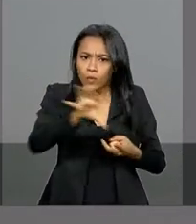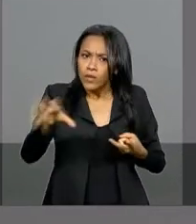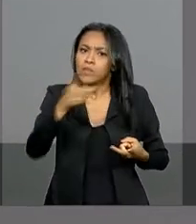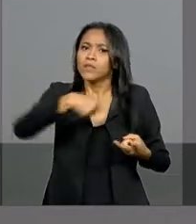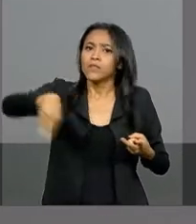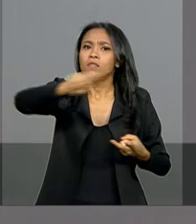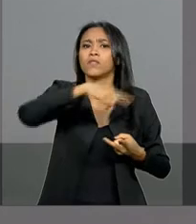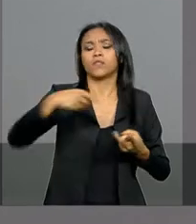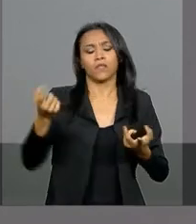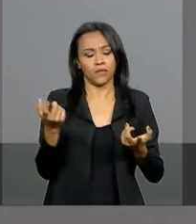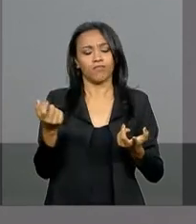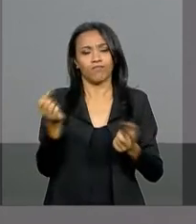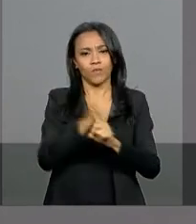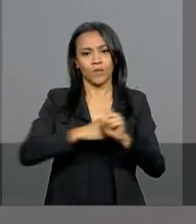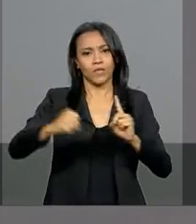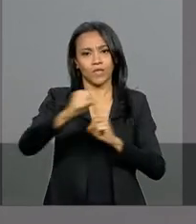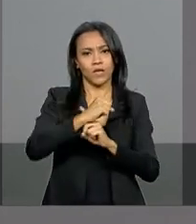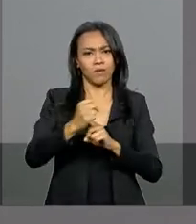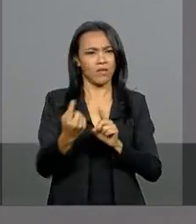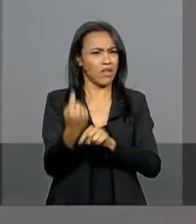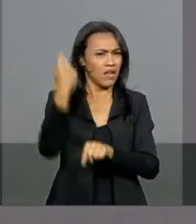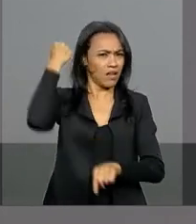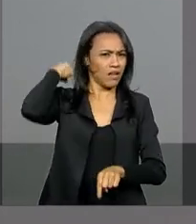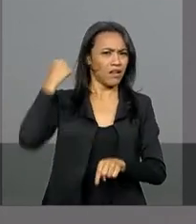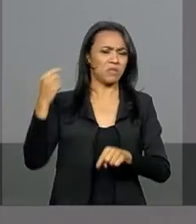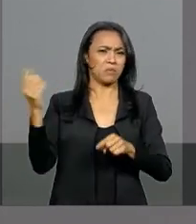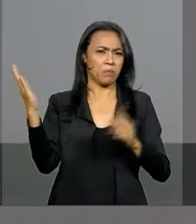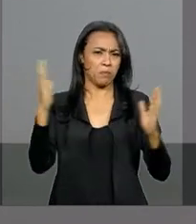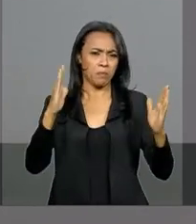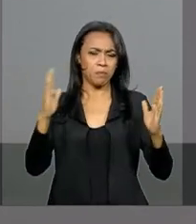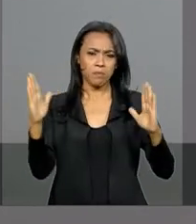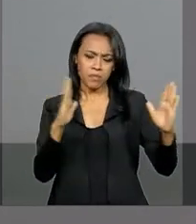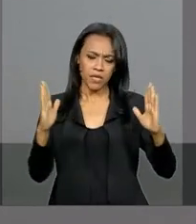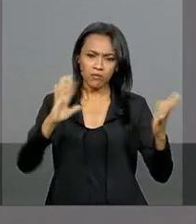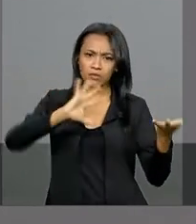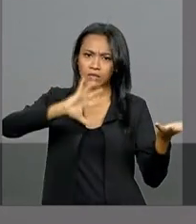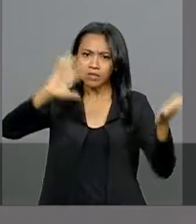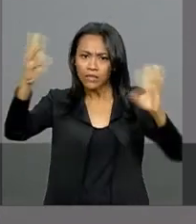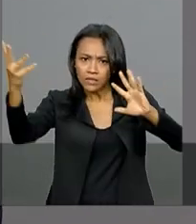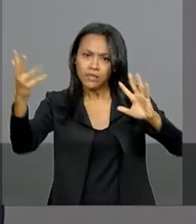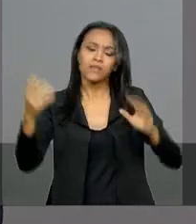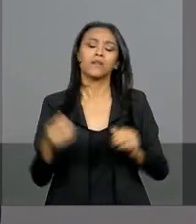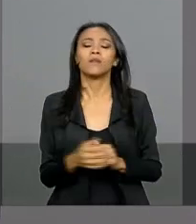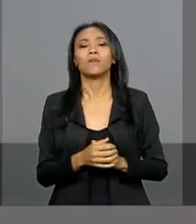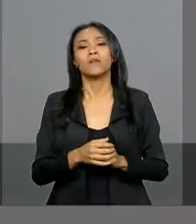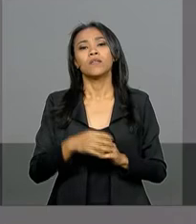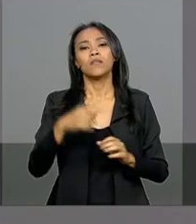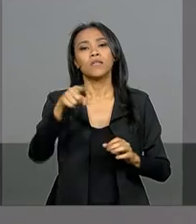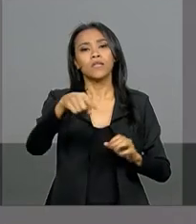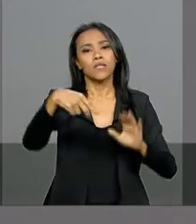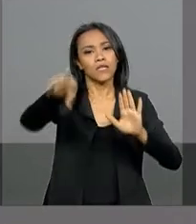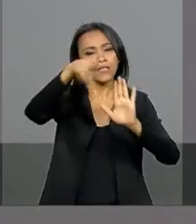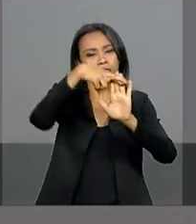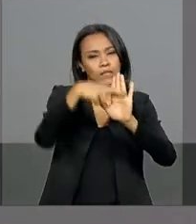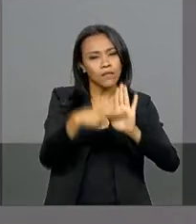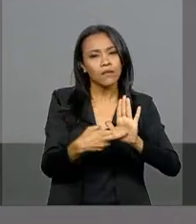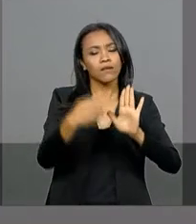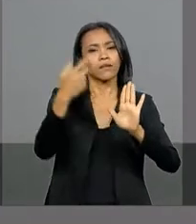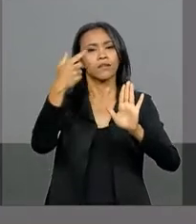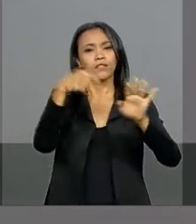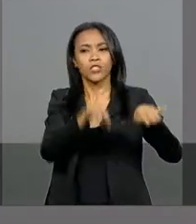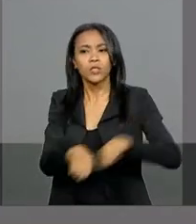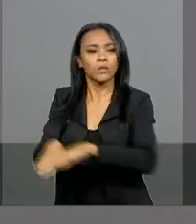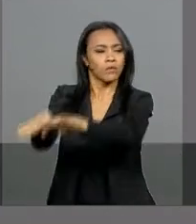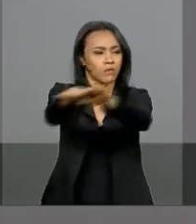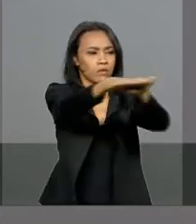mas cujos princípios cujas premissas de uma igualdade igualdade